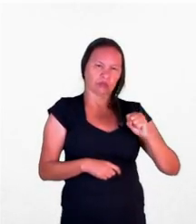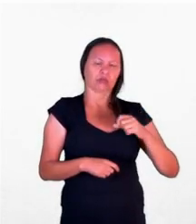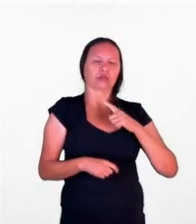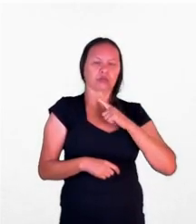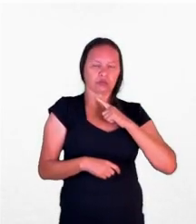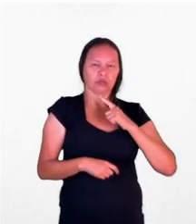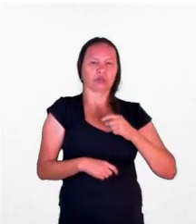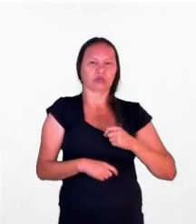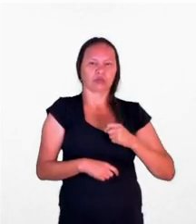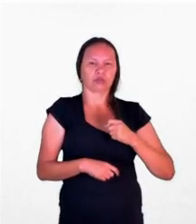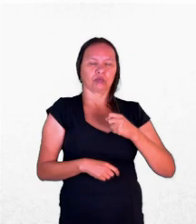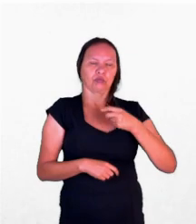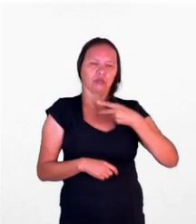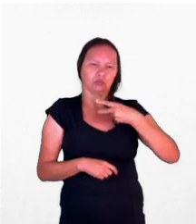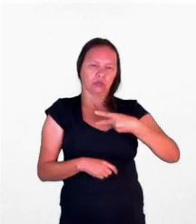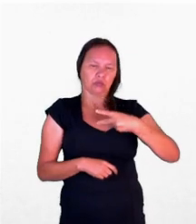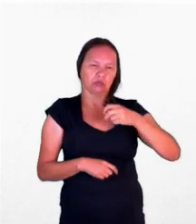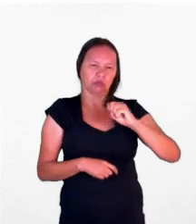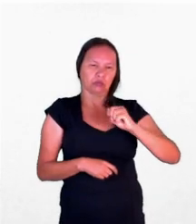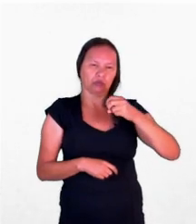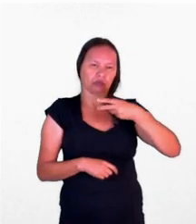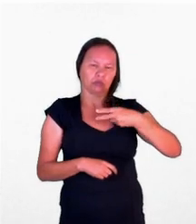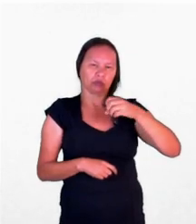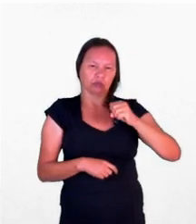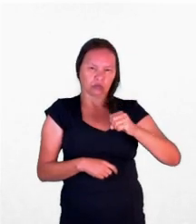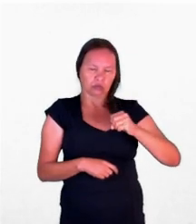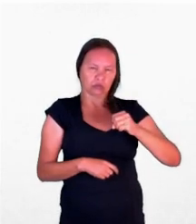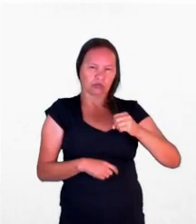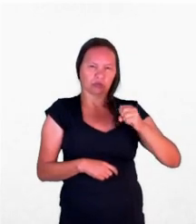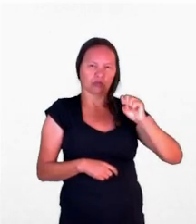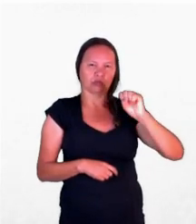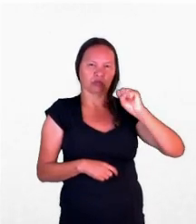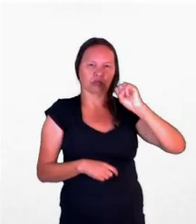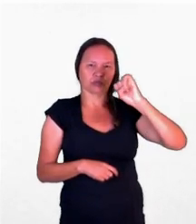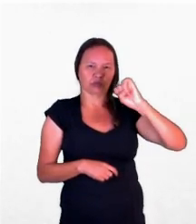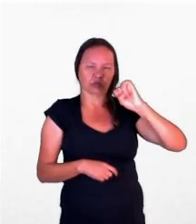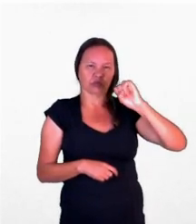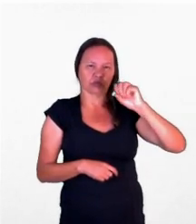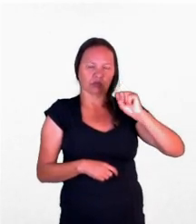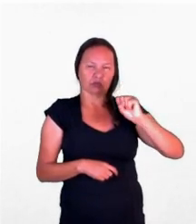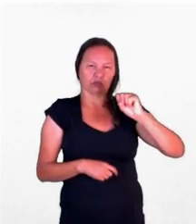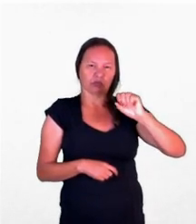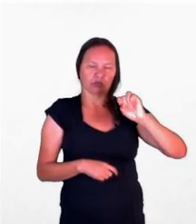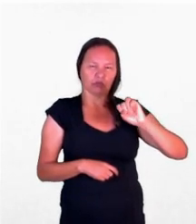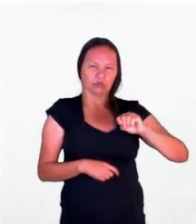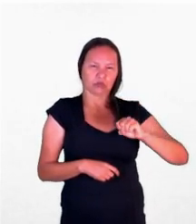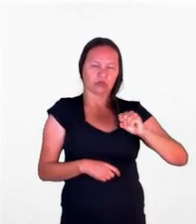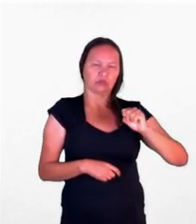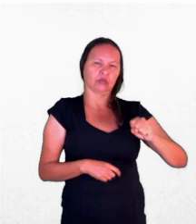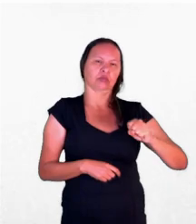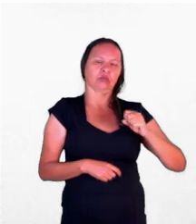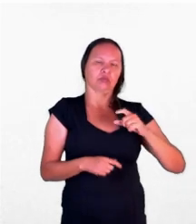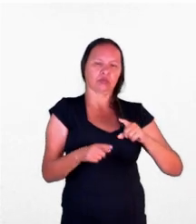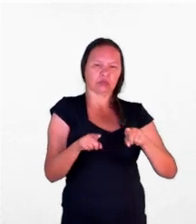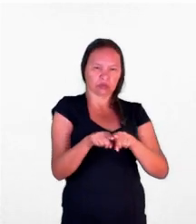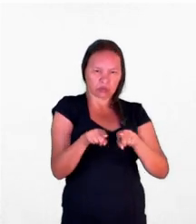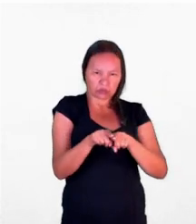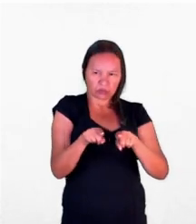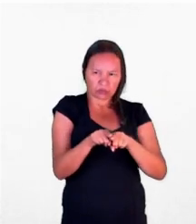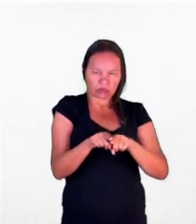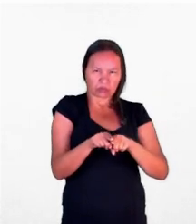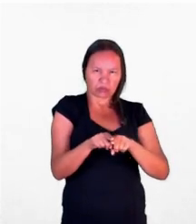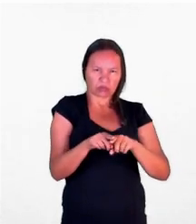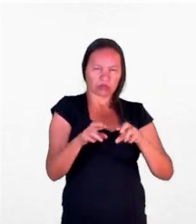havia 15 municípios que tinham aderido ao cisan e a e também com reuniões